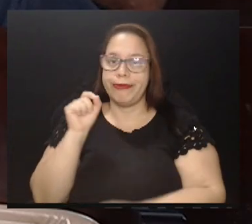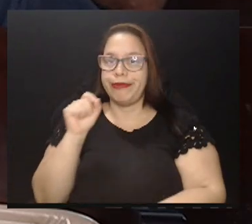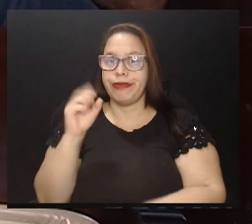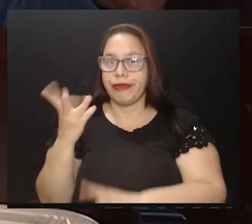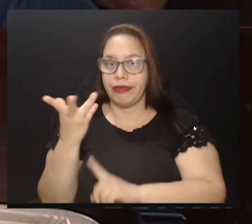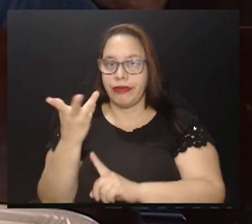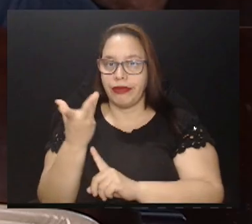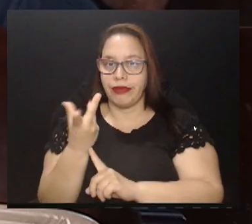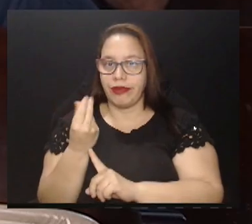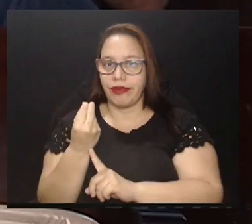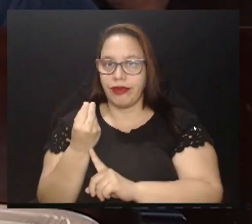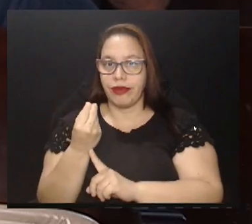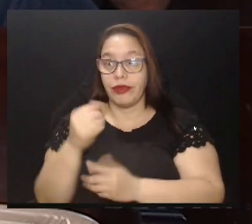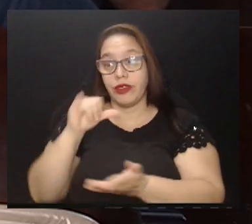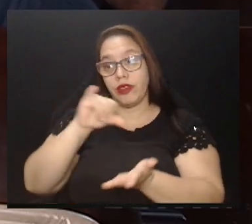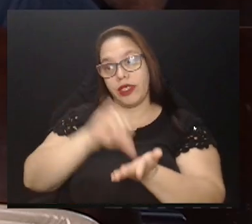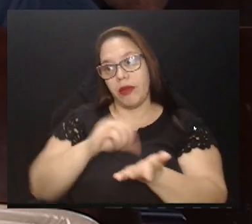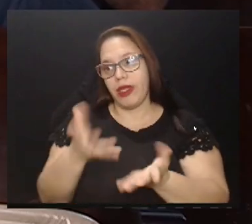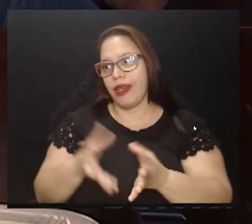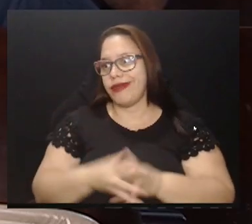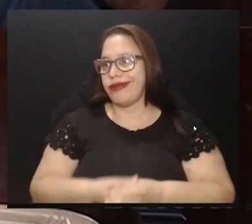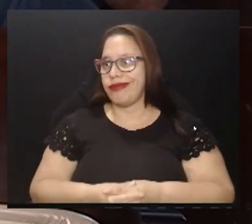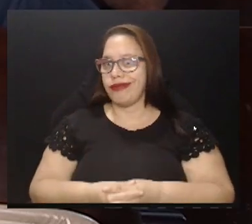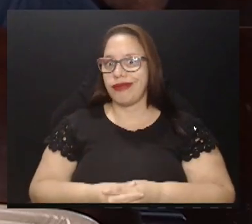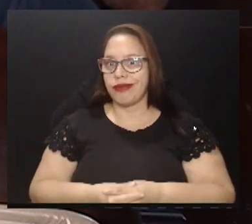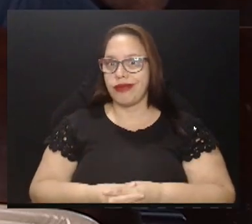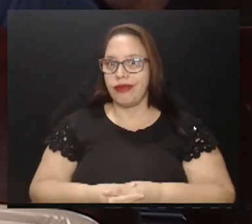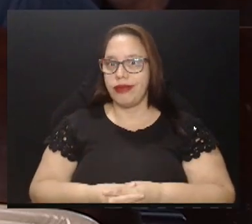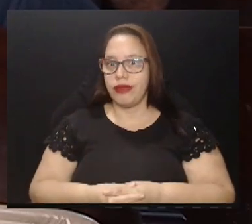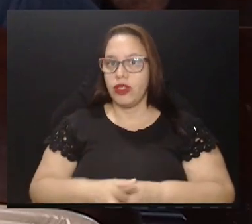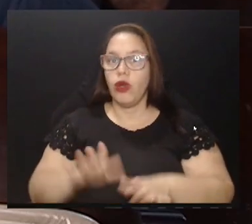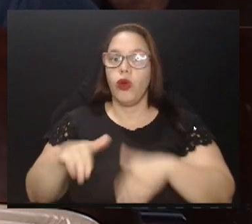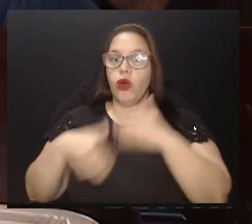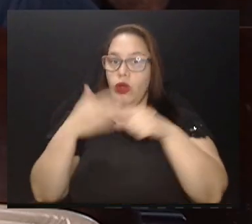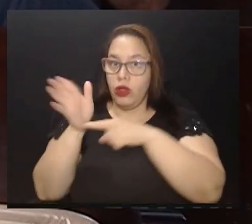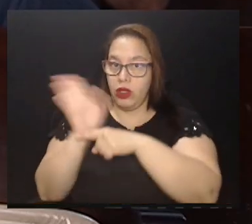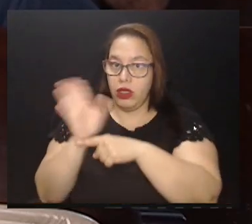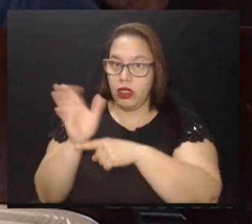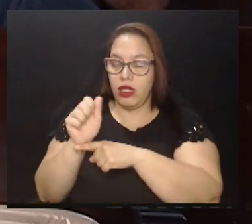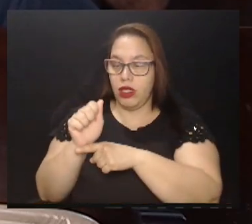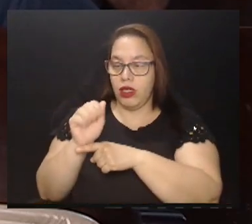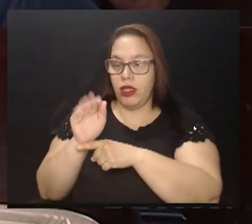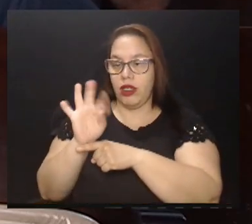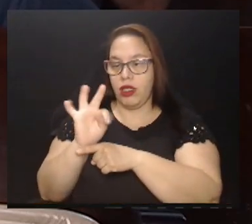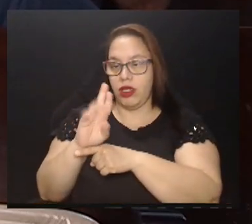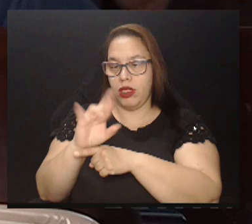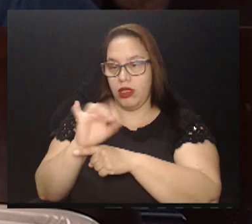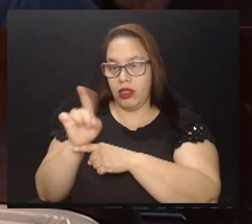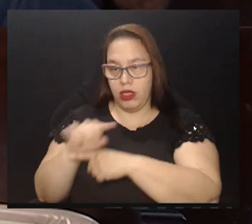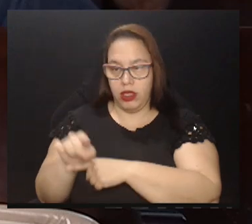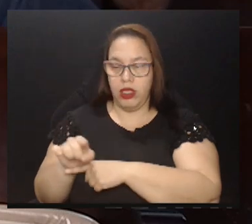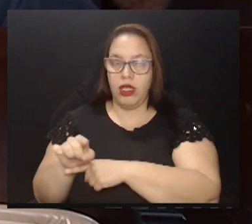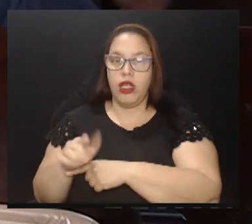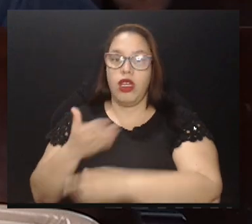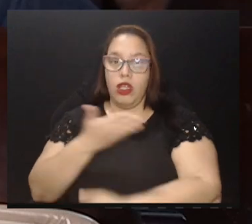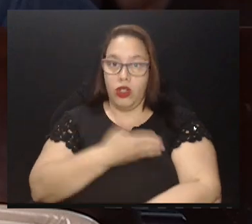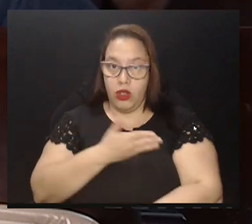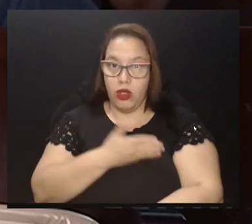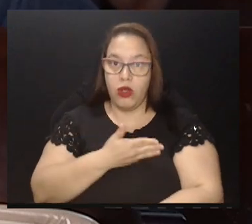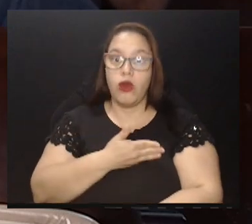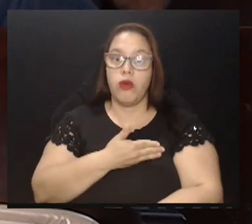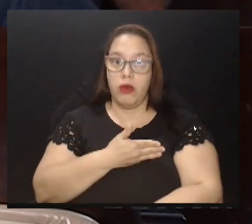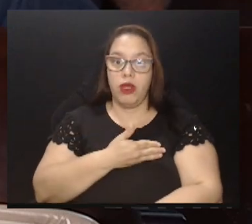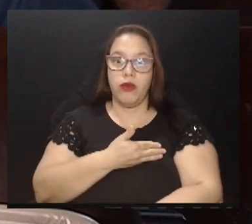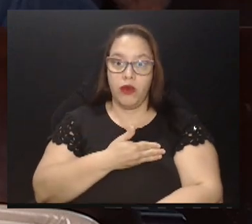capital, né? E aí eu desenvolvi um filme, que é o Atriz, né? Na verdade, assim, eu tinha uma amiga, eu comecei a sair com